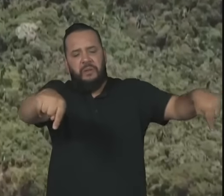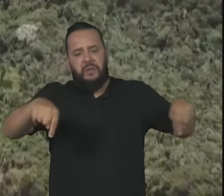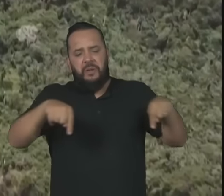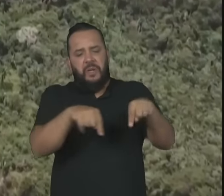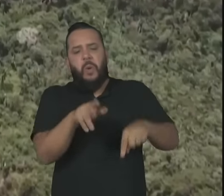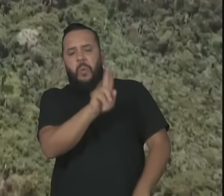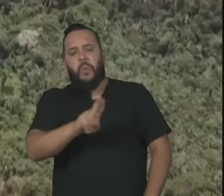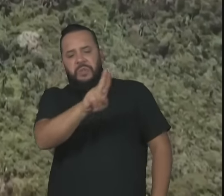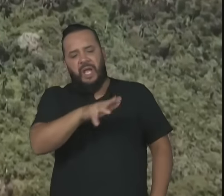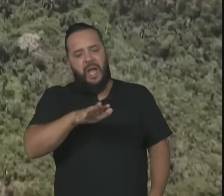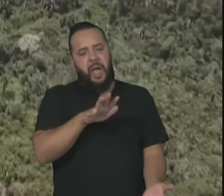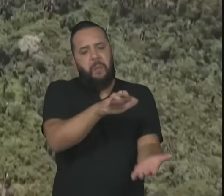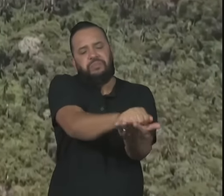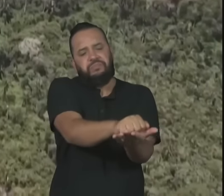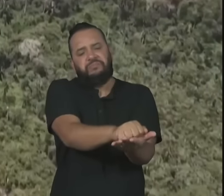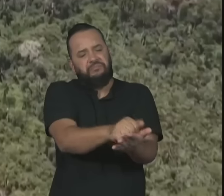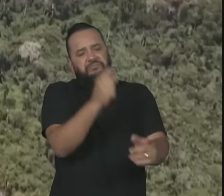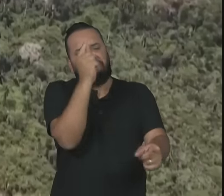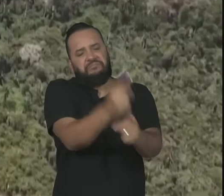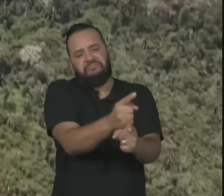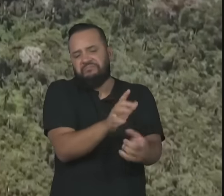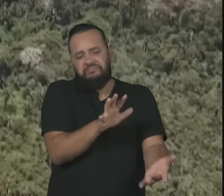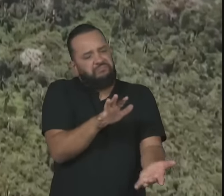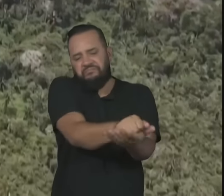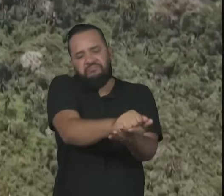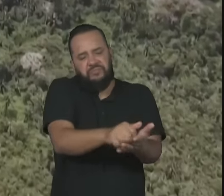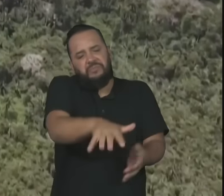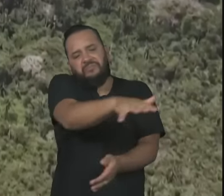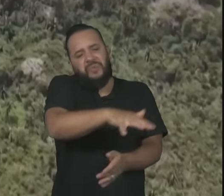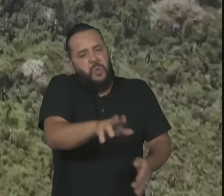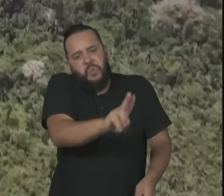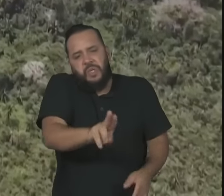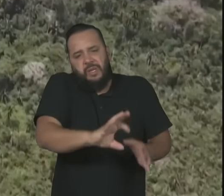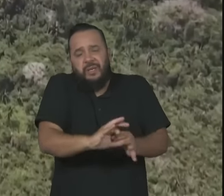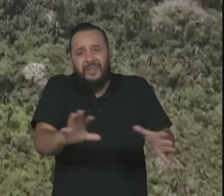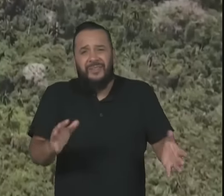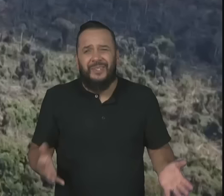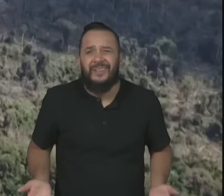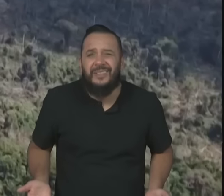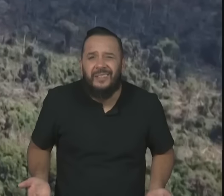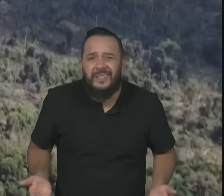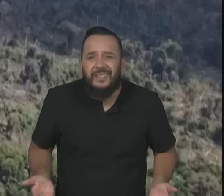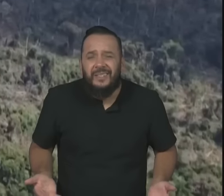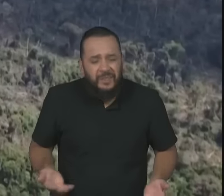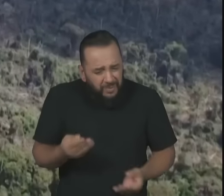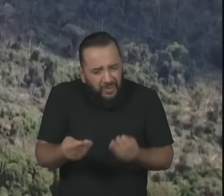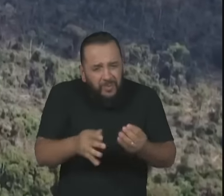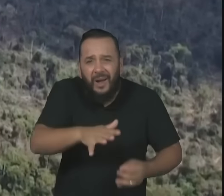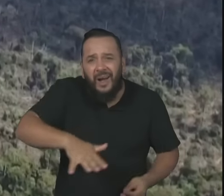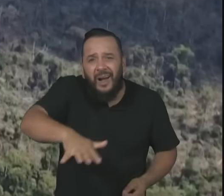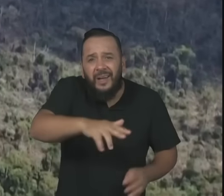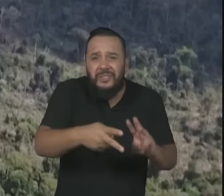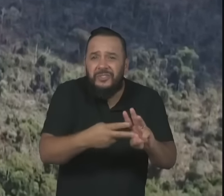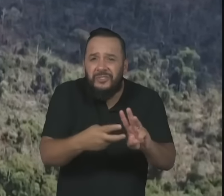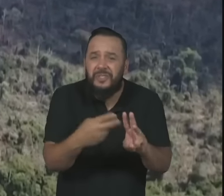nós estamos contribuindo para a minimização do papel dessas terras em